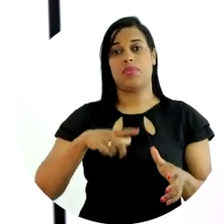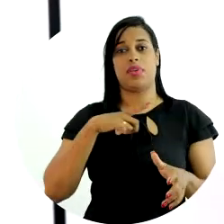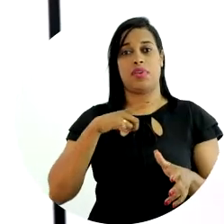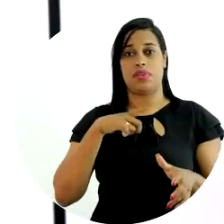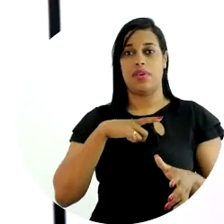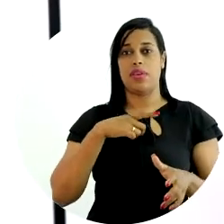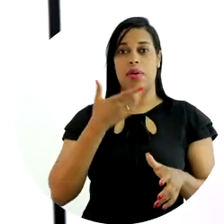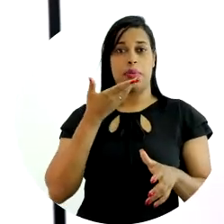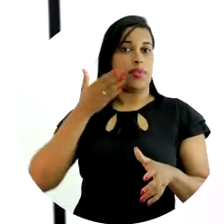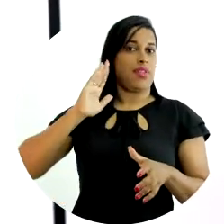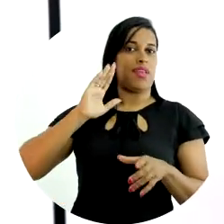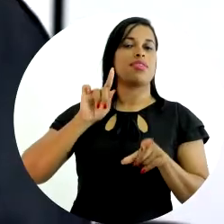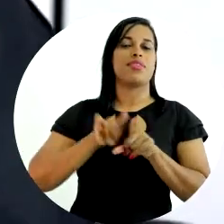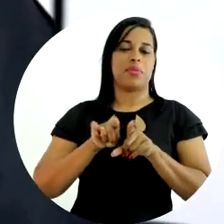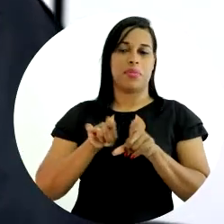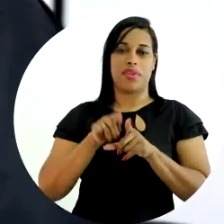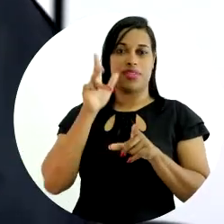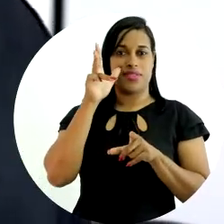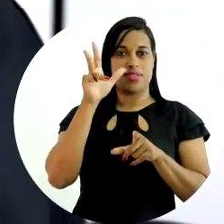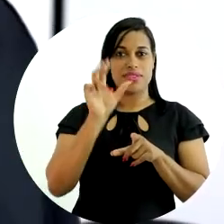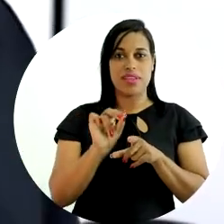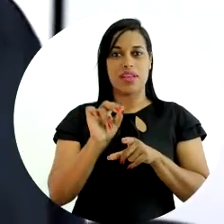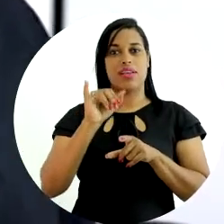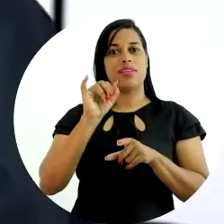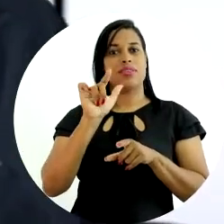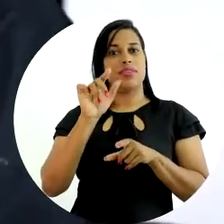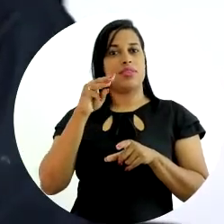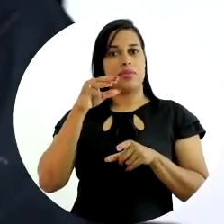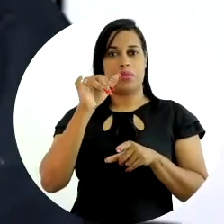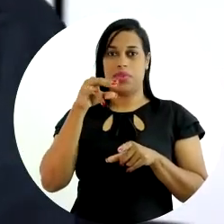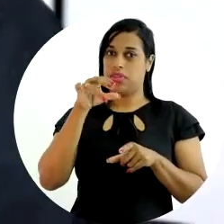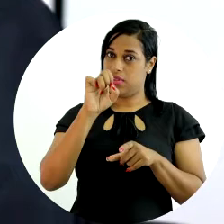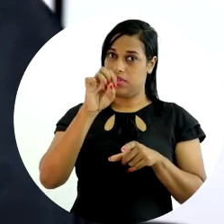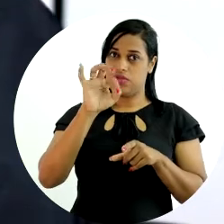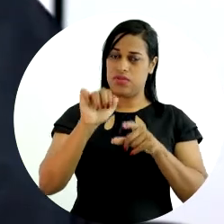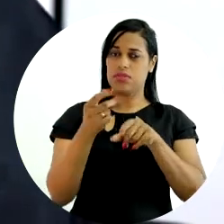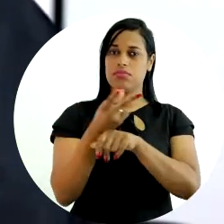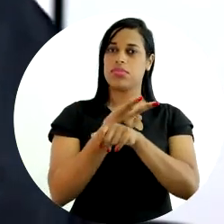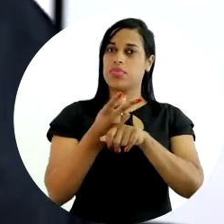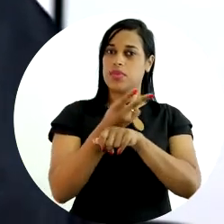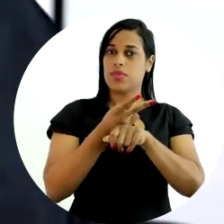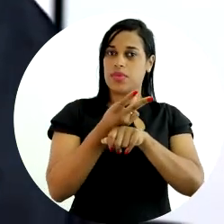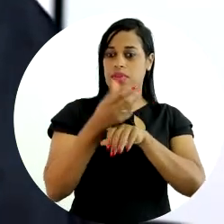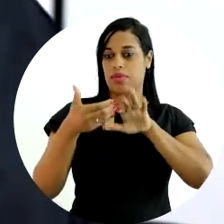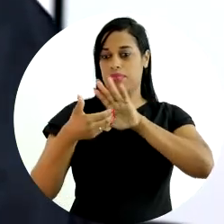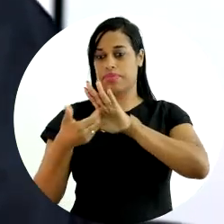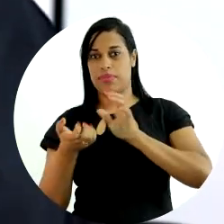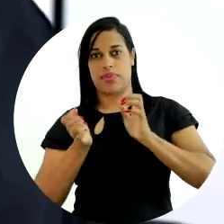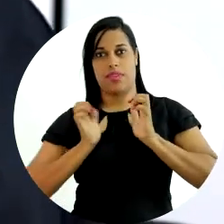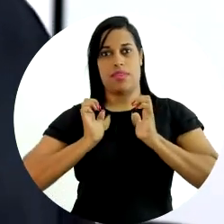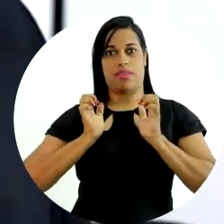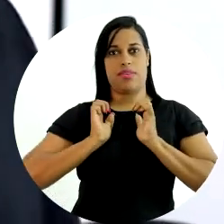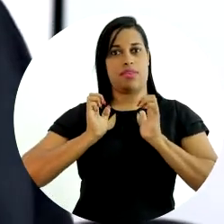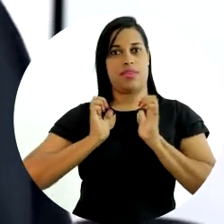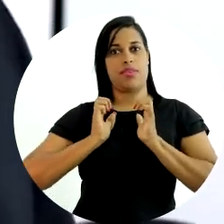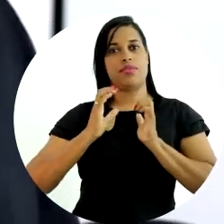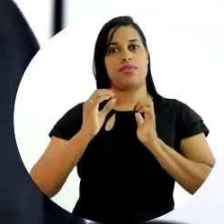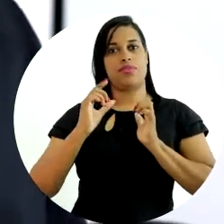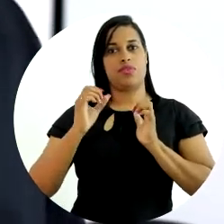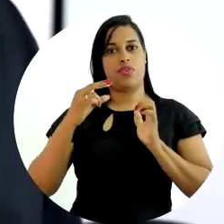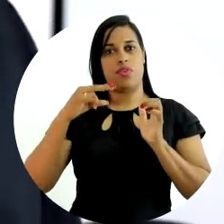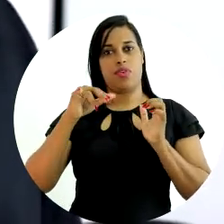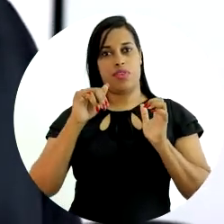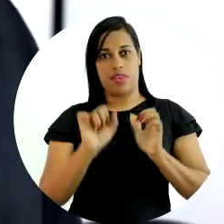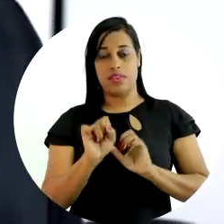colônia portuguesa, que tinha justamente por trás esses ideais iluministas de procurar extrair mais